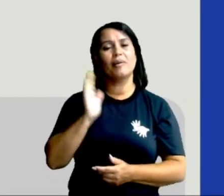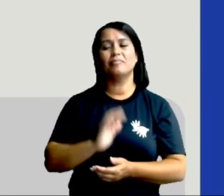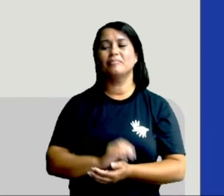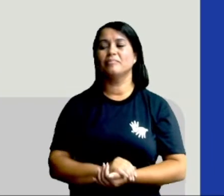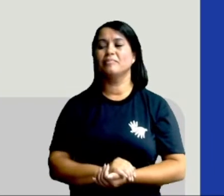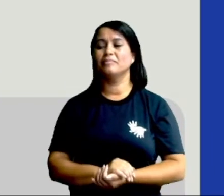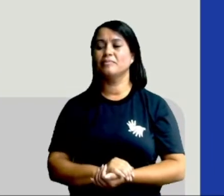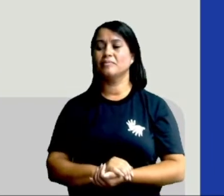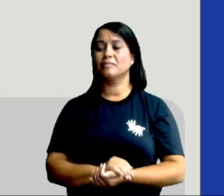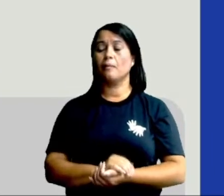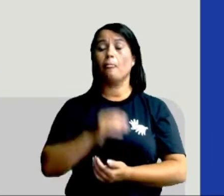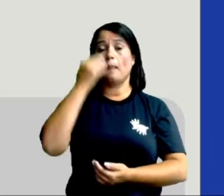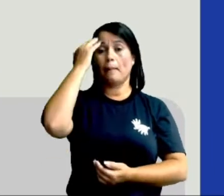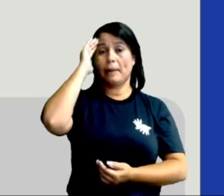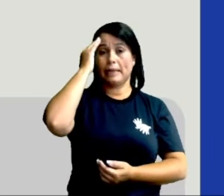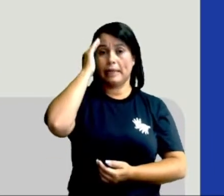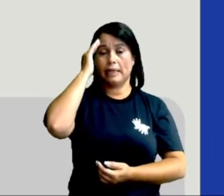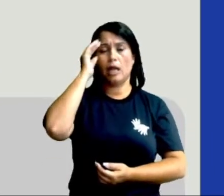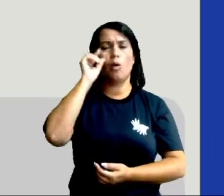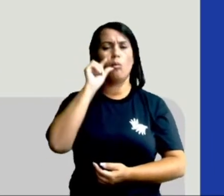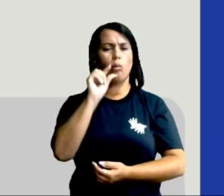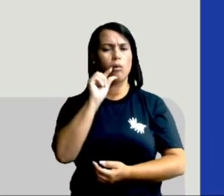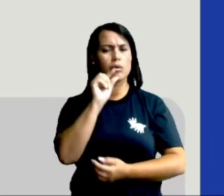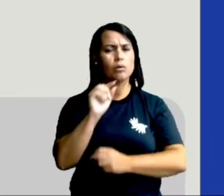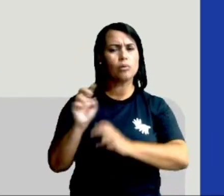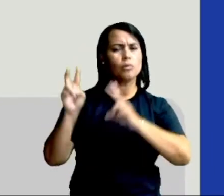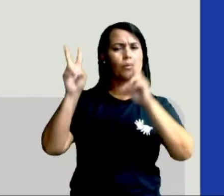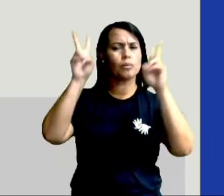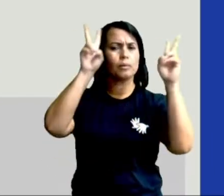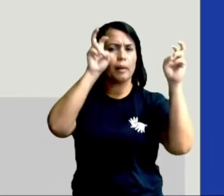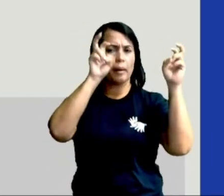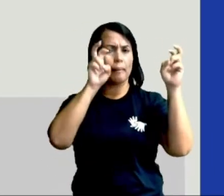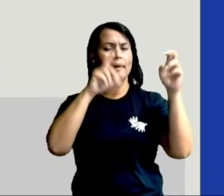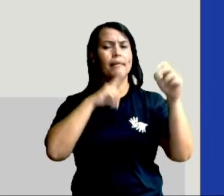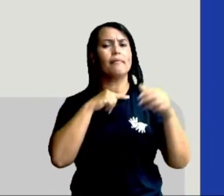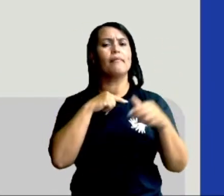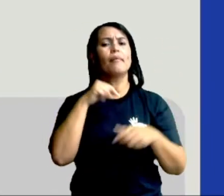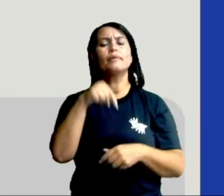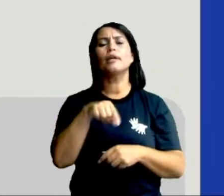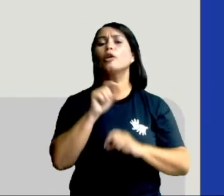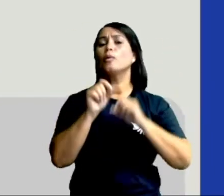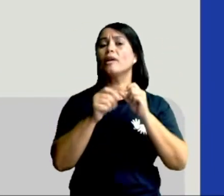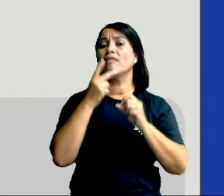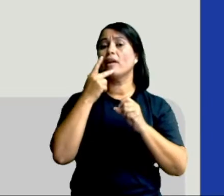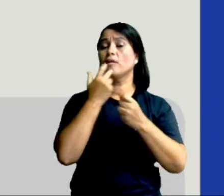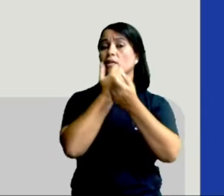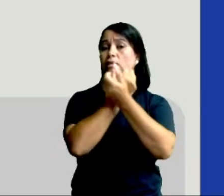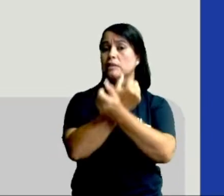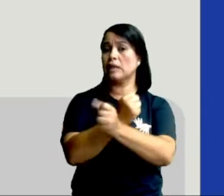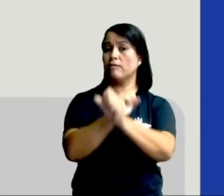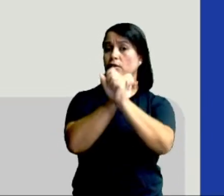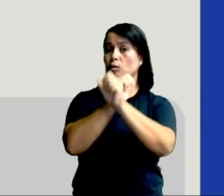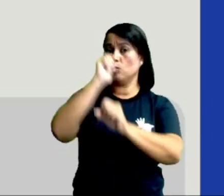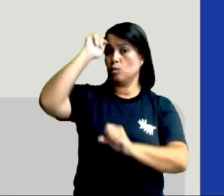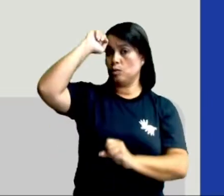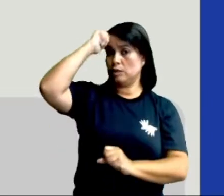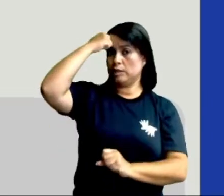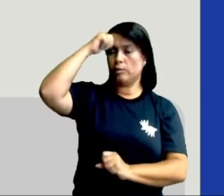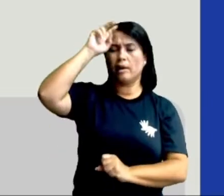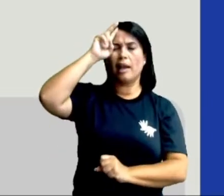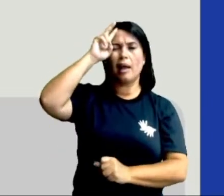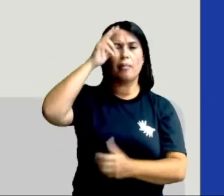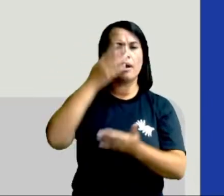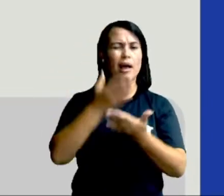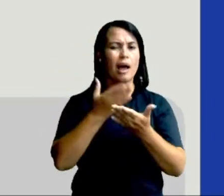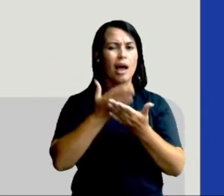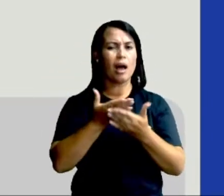embora. Para entender um pouquinho do assunto que tivemos aqui foi a escravidão dos negros. Lembram dessa aula que a gente